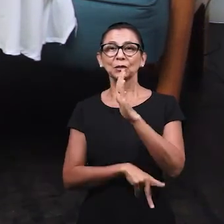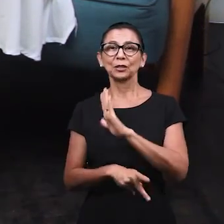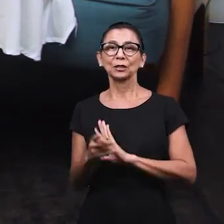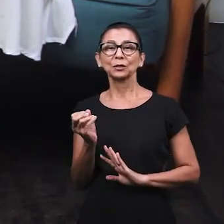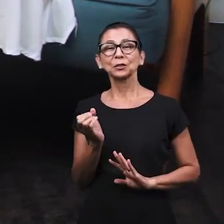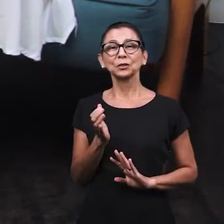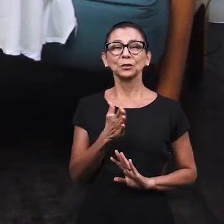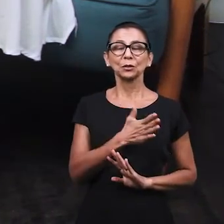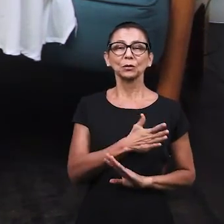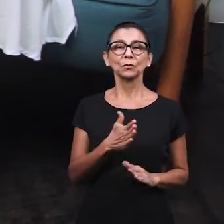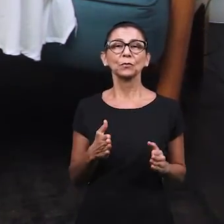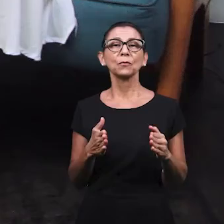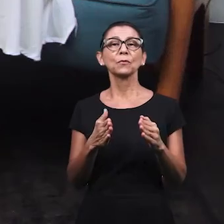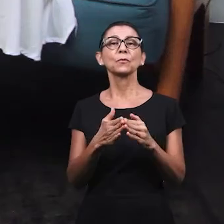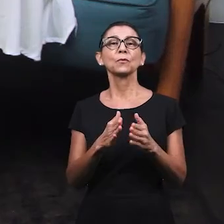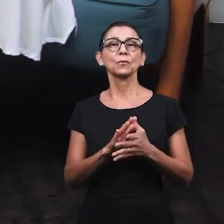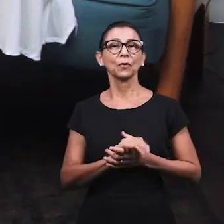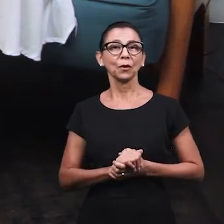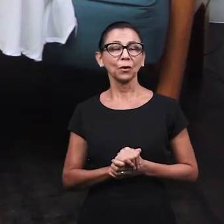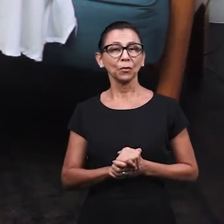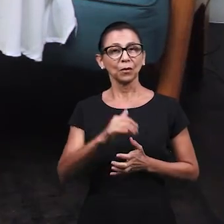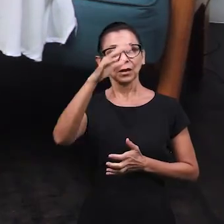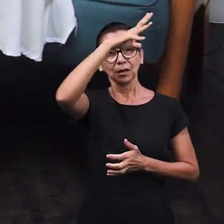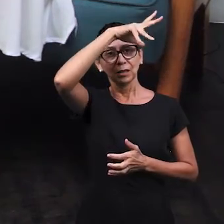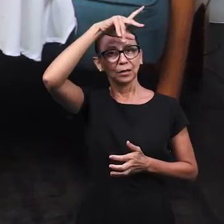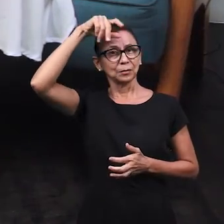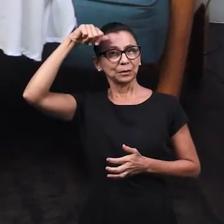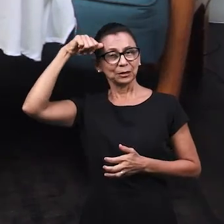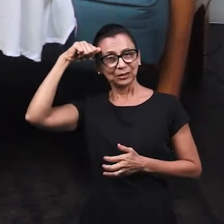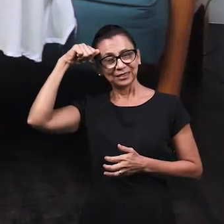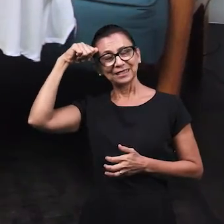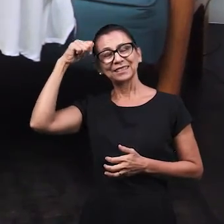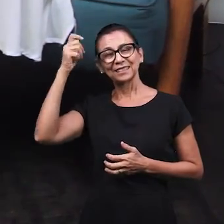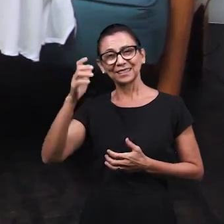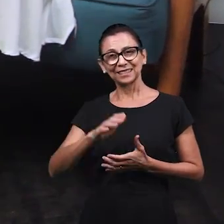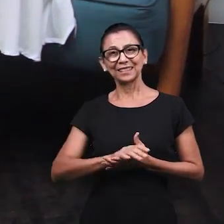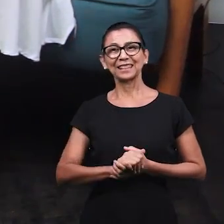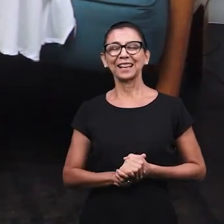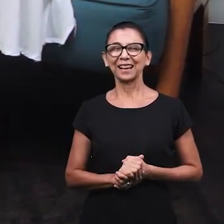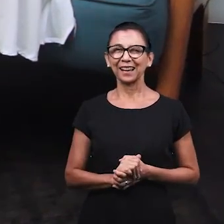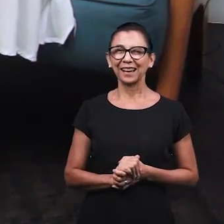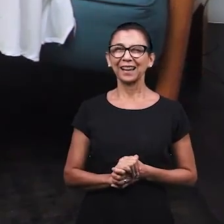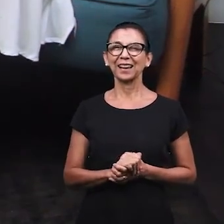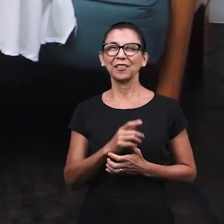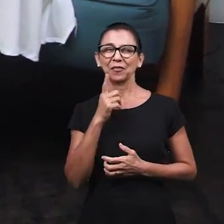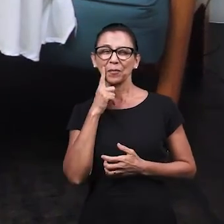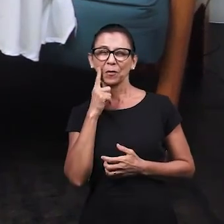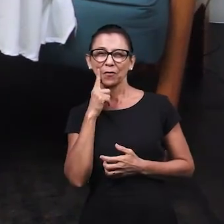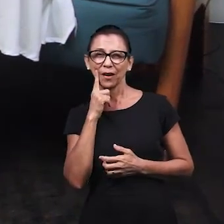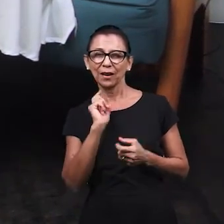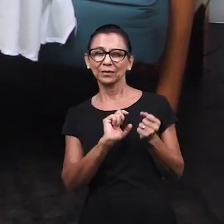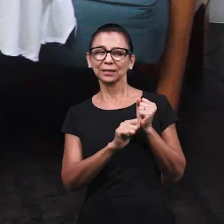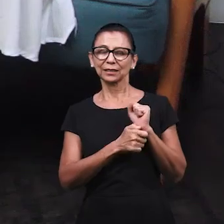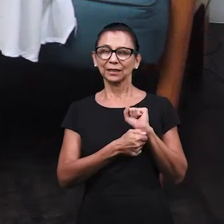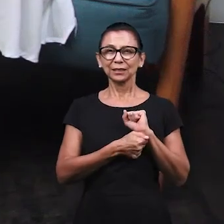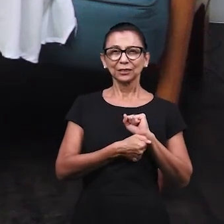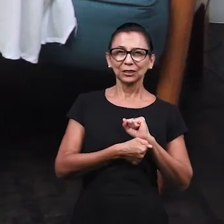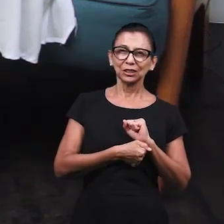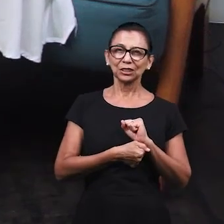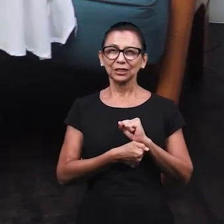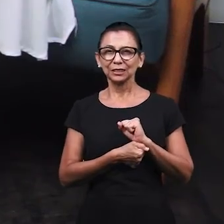projeto, focado exatamente no registro da Missão Amazônia, né? A gente já tem aí alguma coisa no forno para sair. A